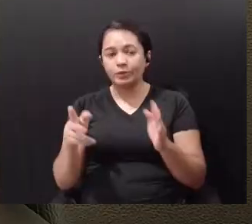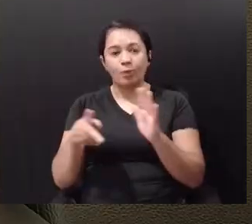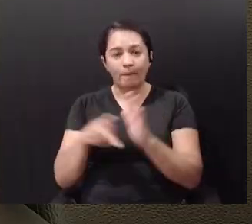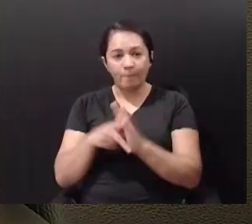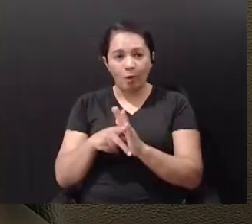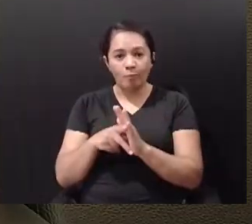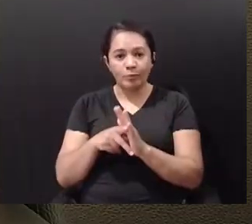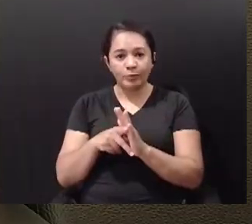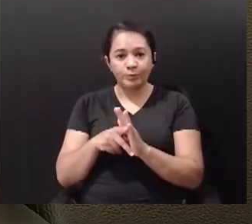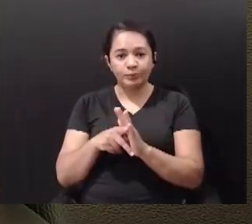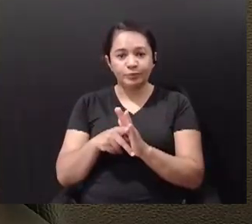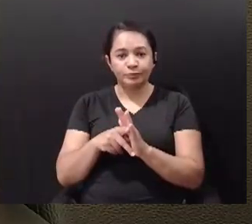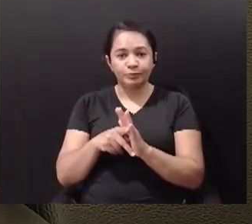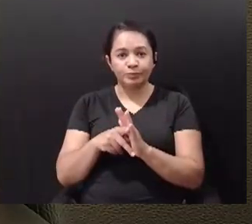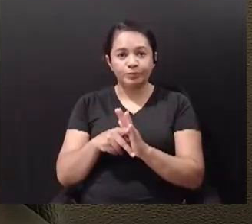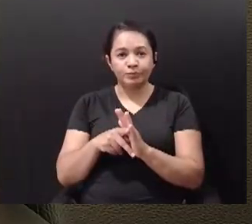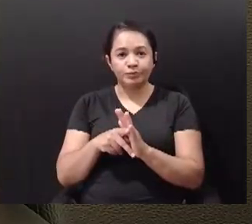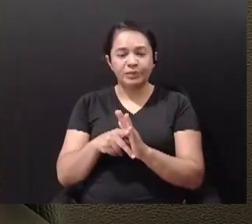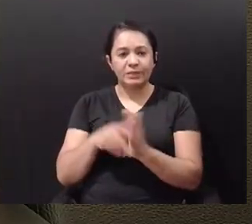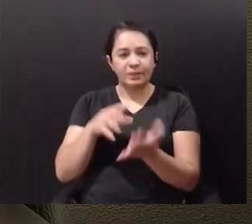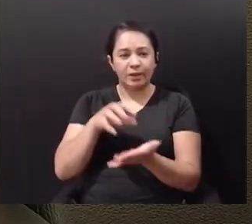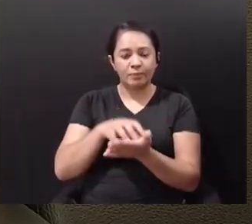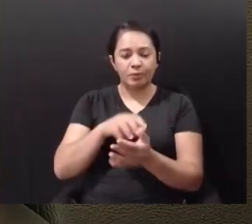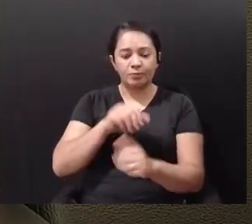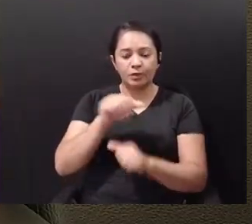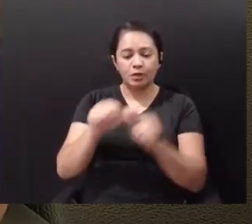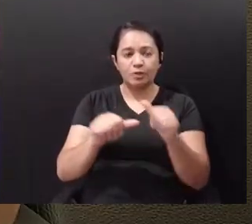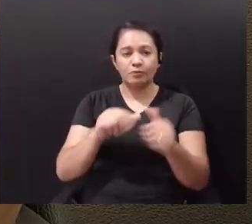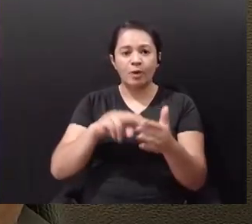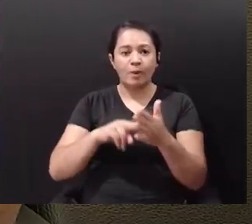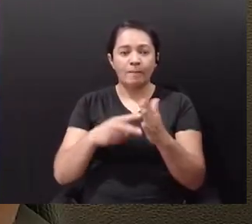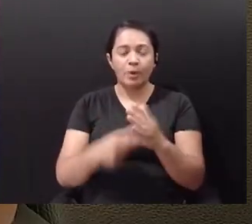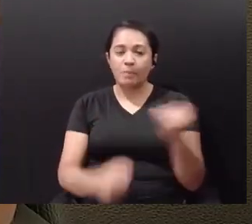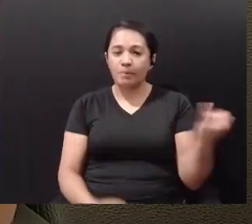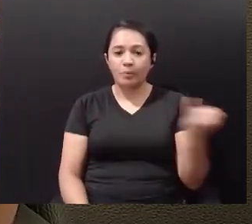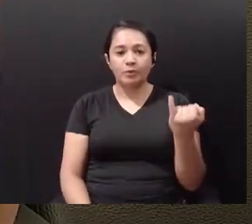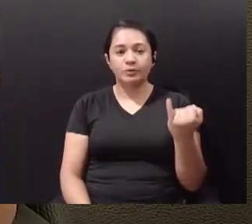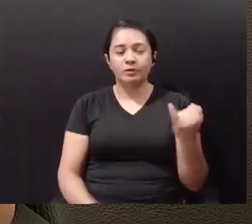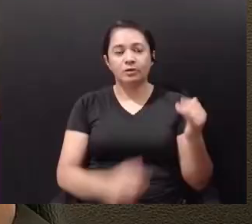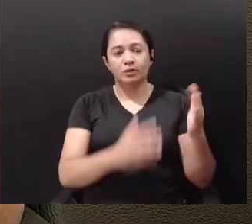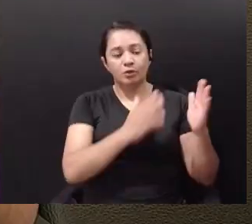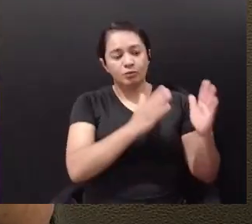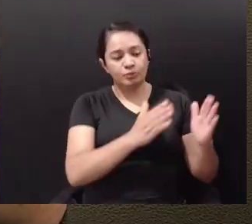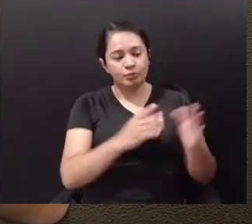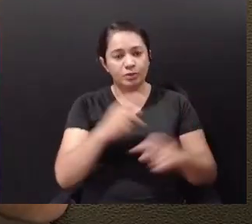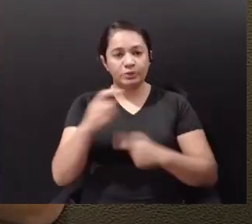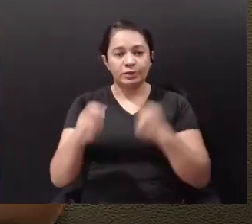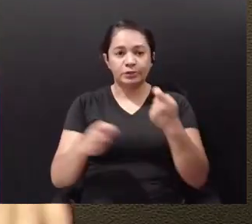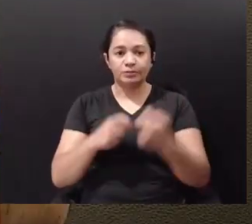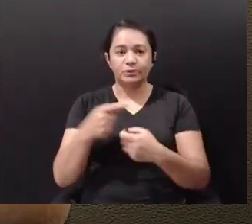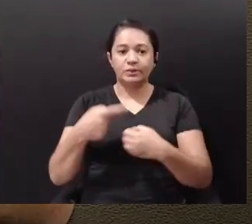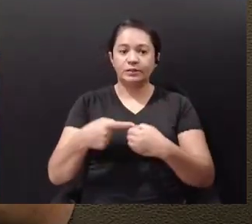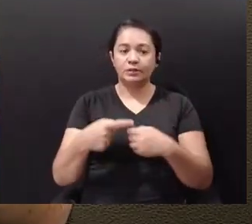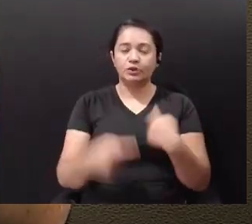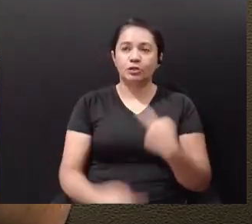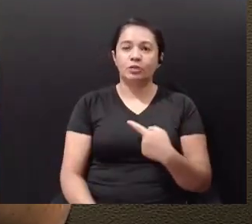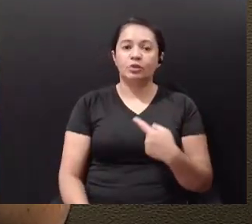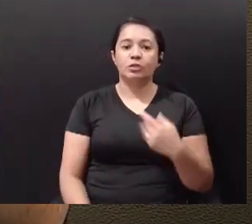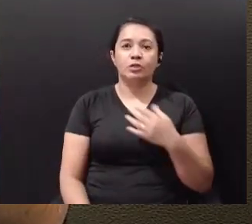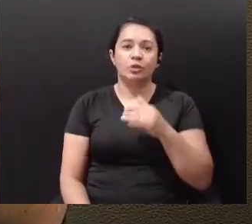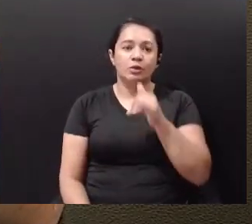uma transformação significativa no funcionamento da administração da cidade. A gente passa, por exemplo,